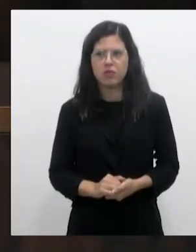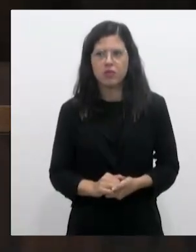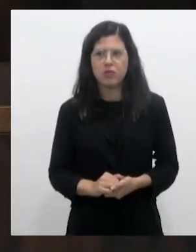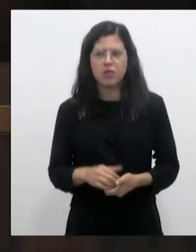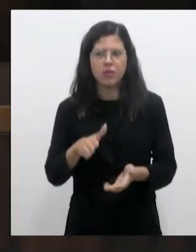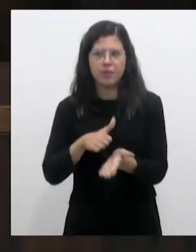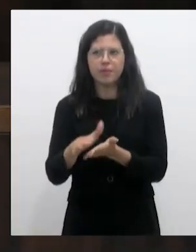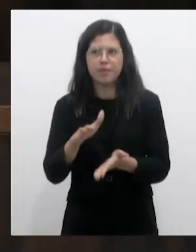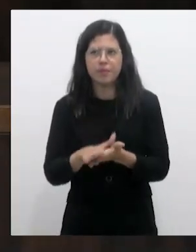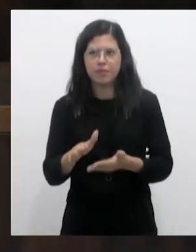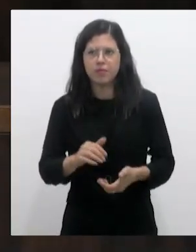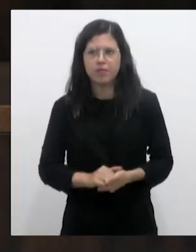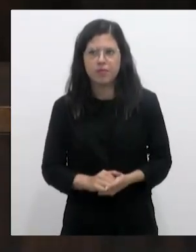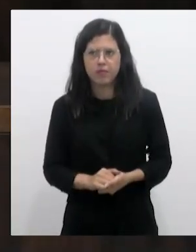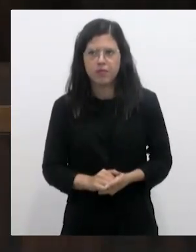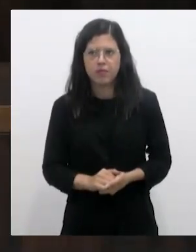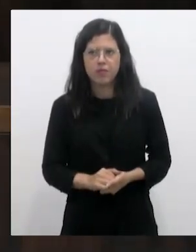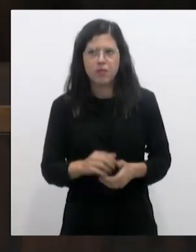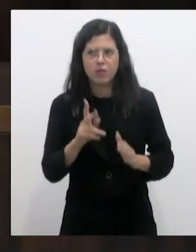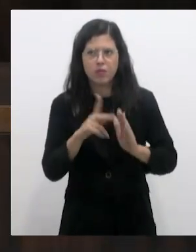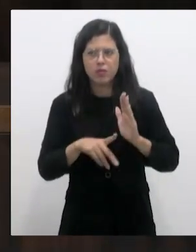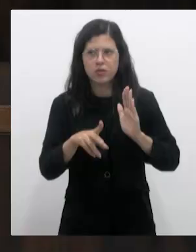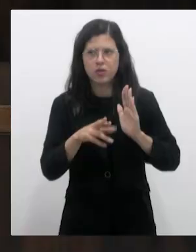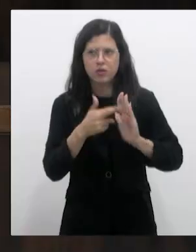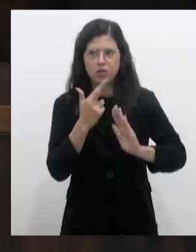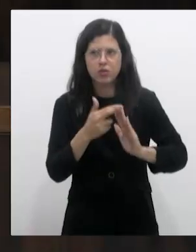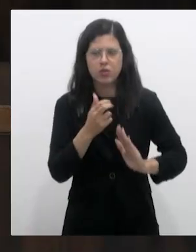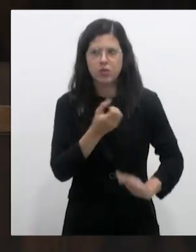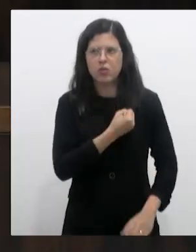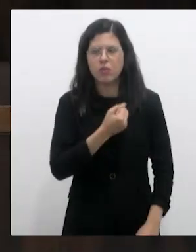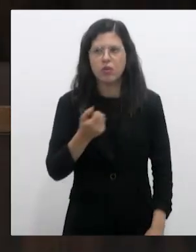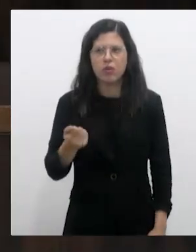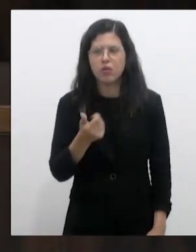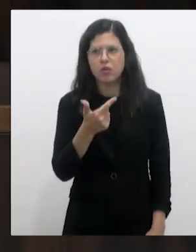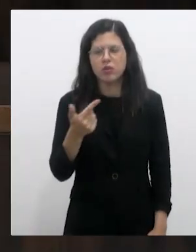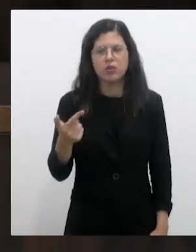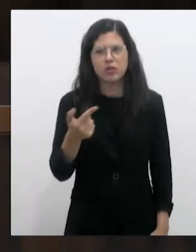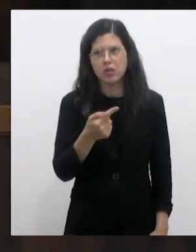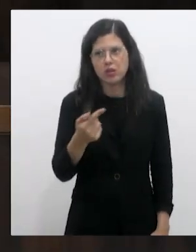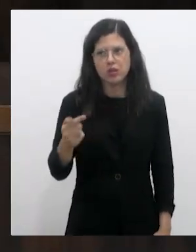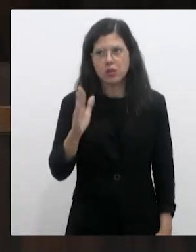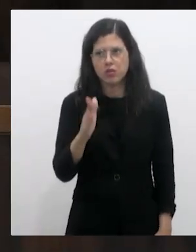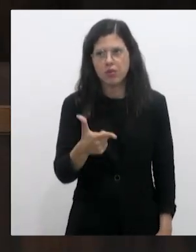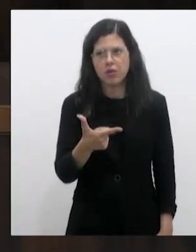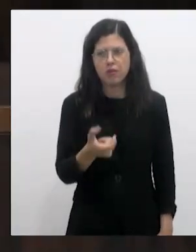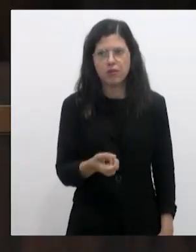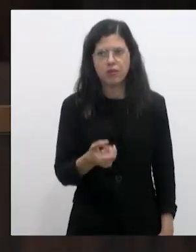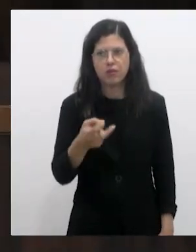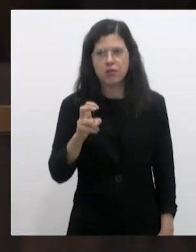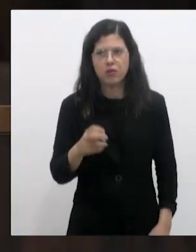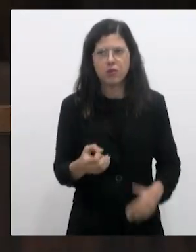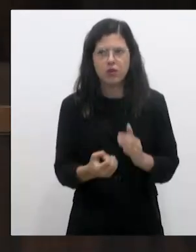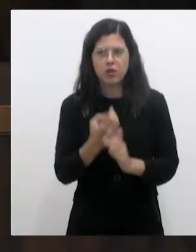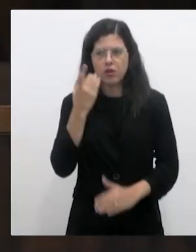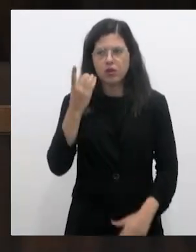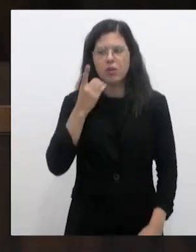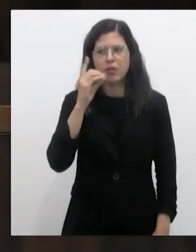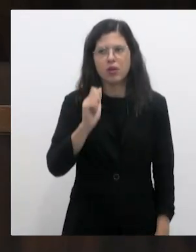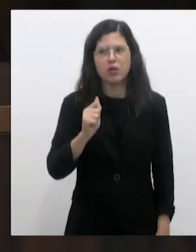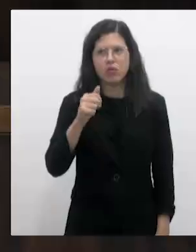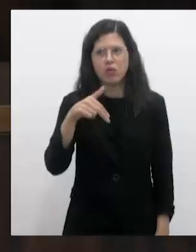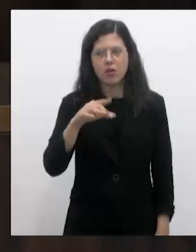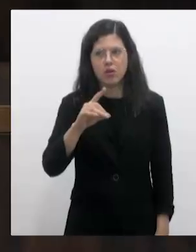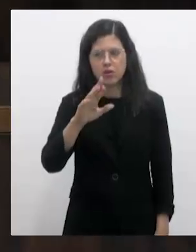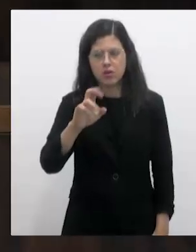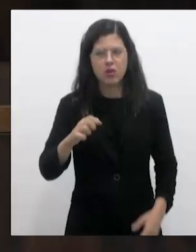vai à promulgação. Projeto de resolução número 1277/2025, de autoria do deputado André Correia, que concede a